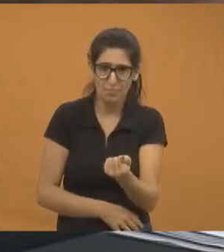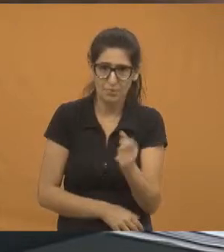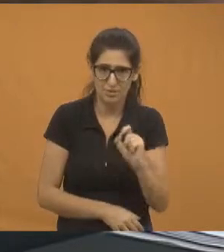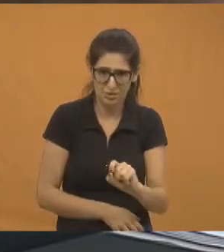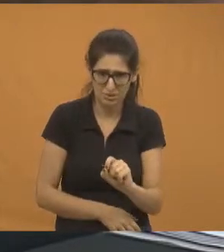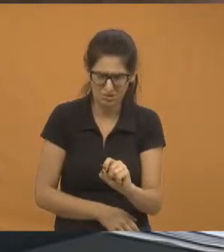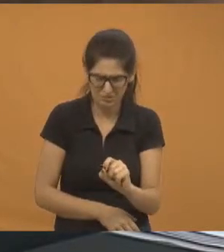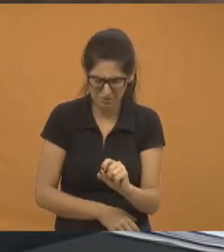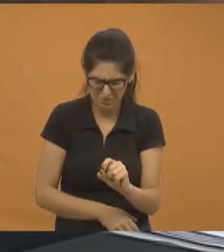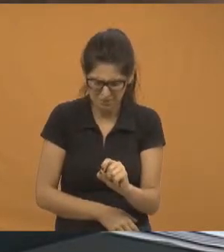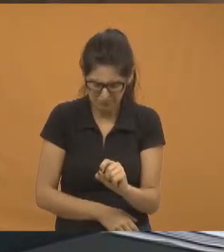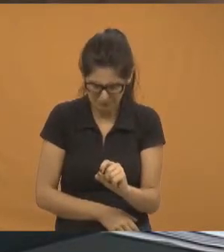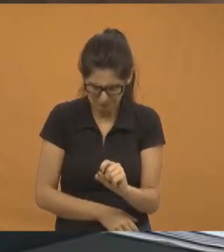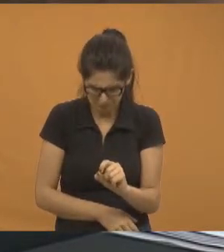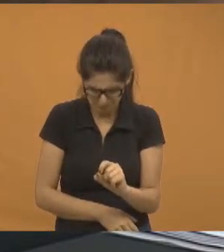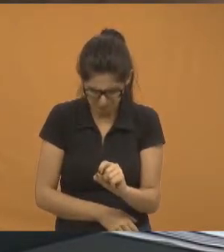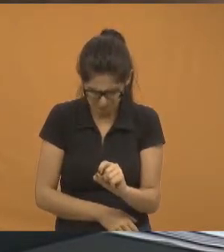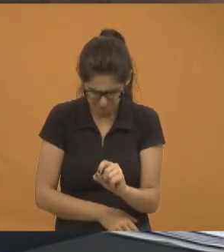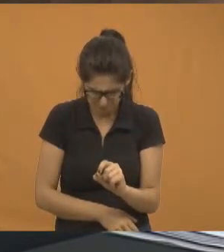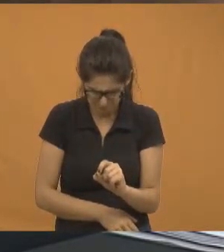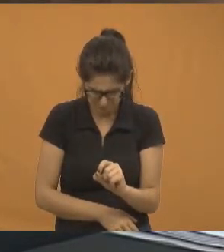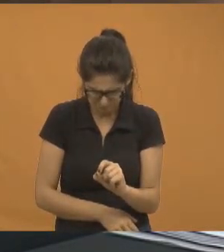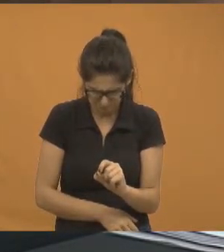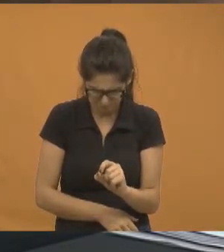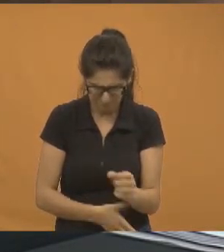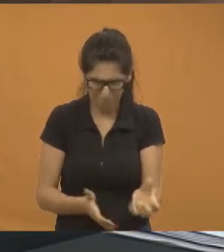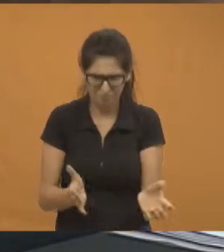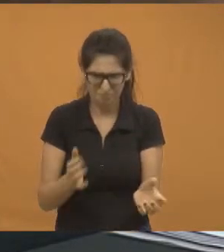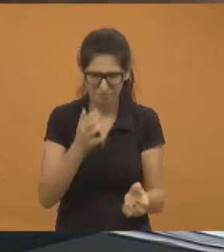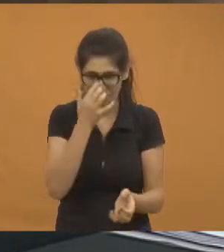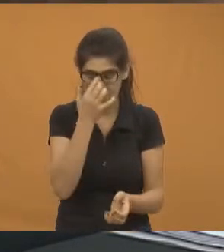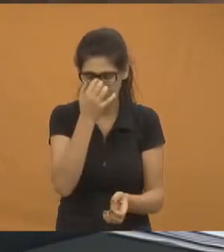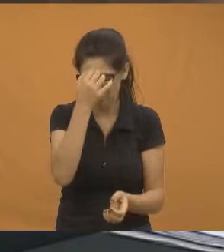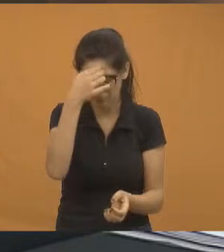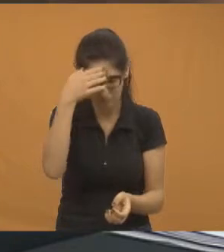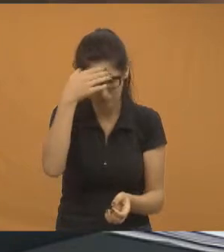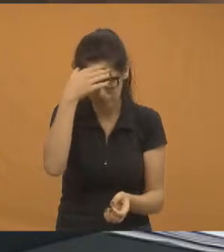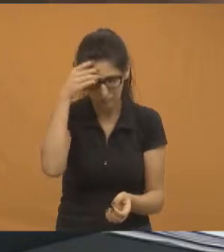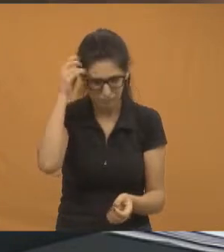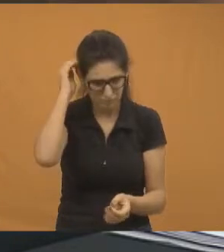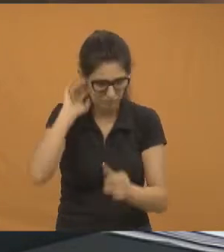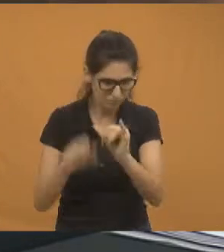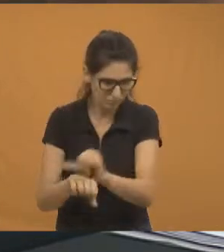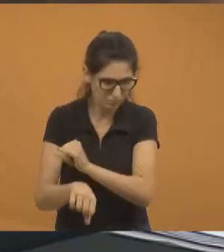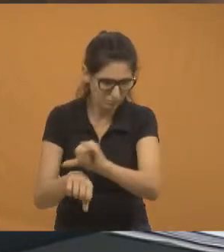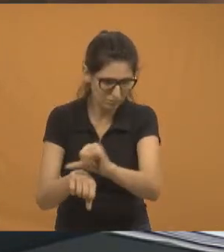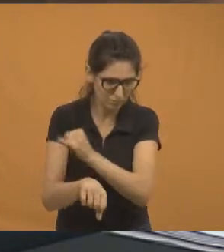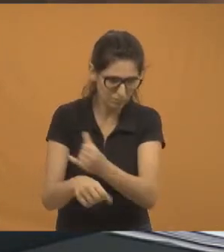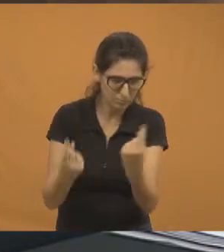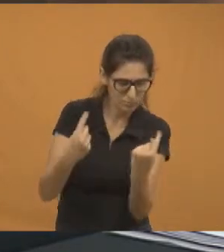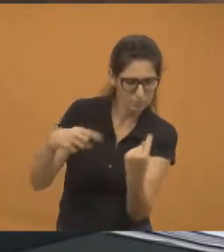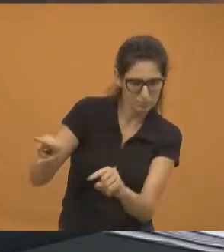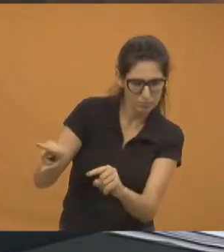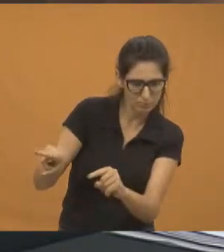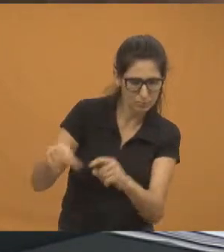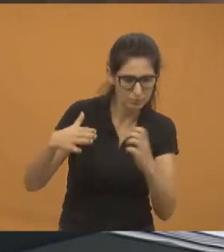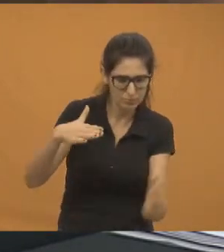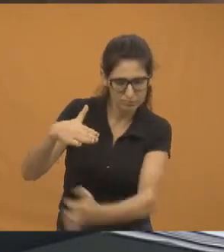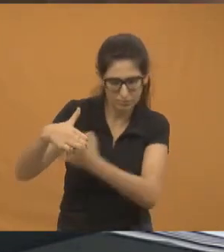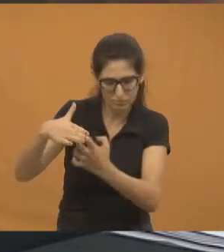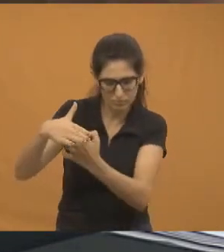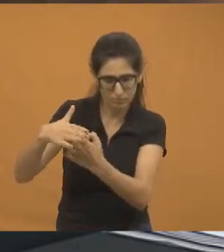fazendo o o a a ação que deve ser feito contra a empresa mas assim pra a